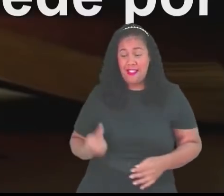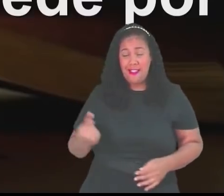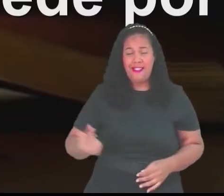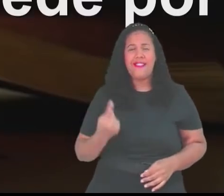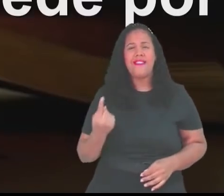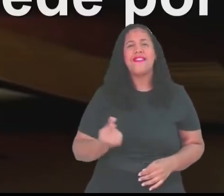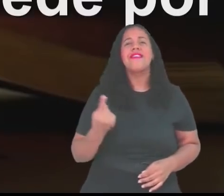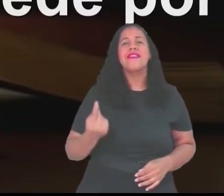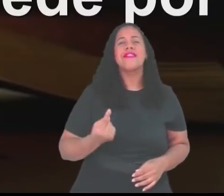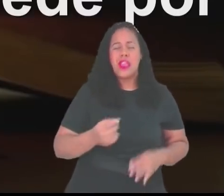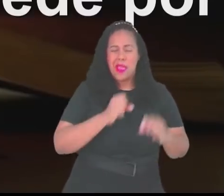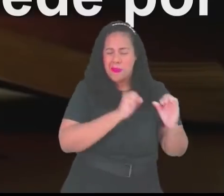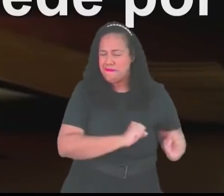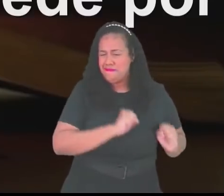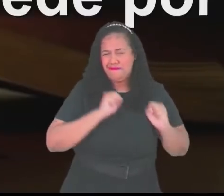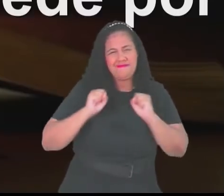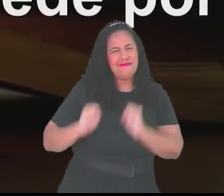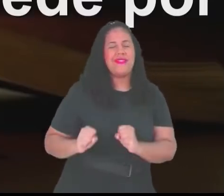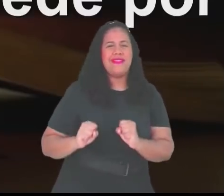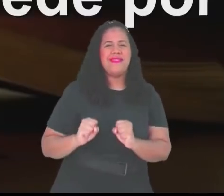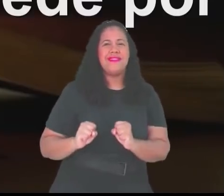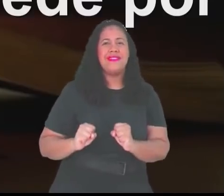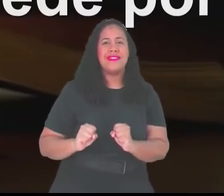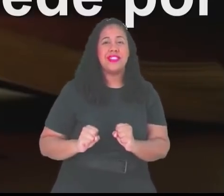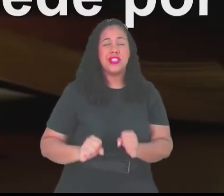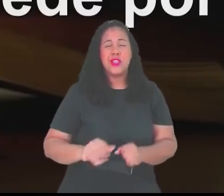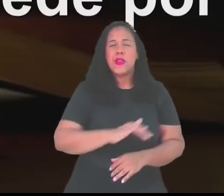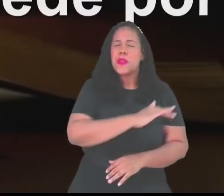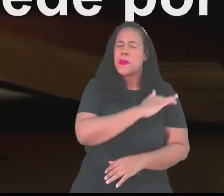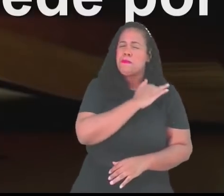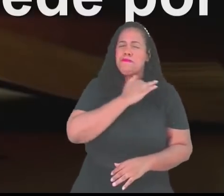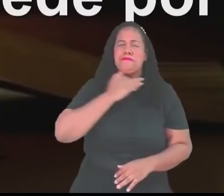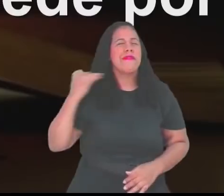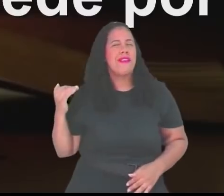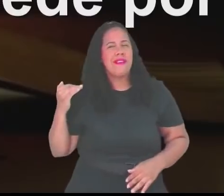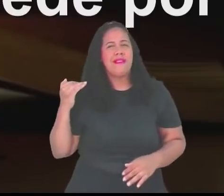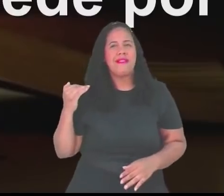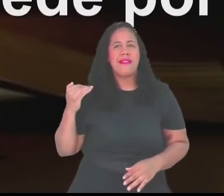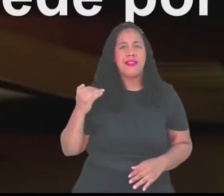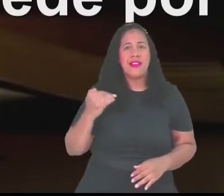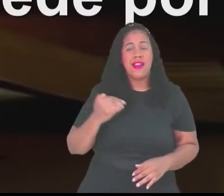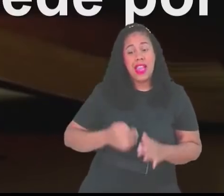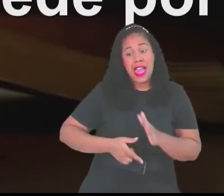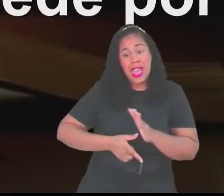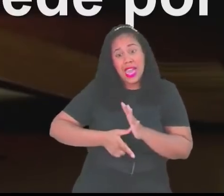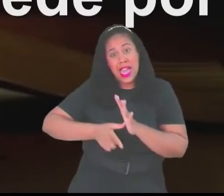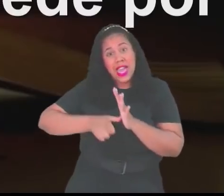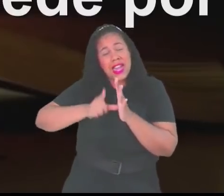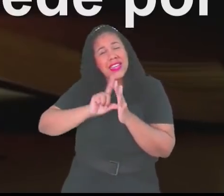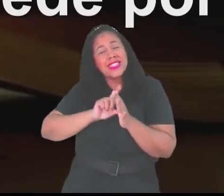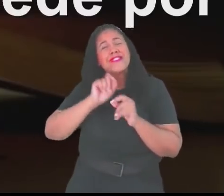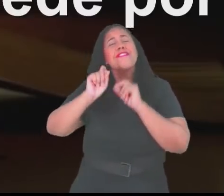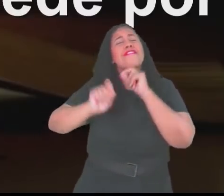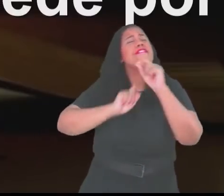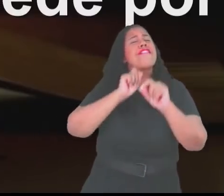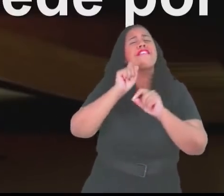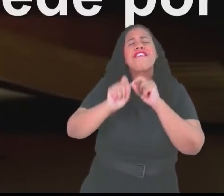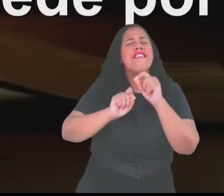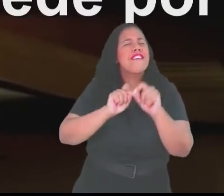eterno, poderoso, quem morreu. Ou antes, quem